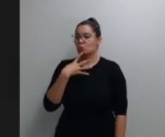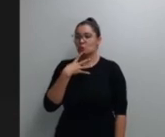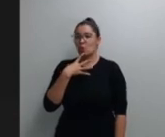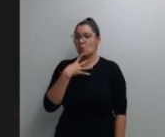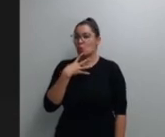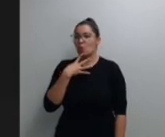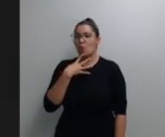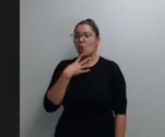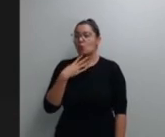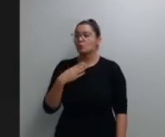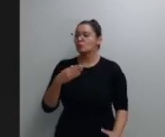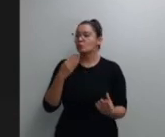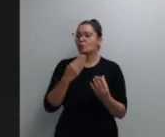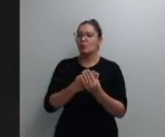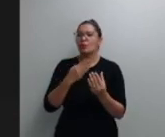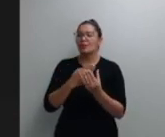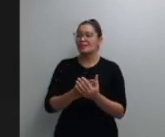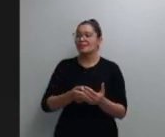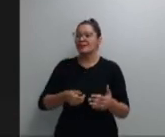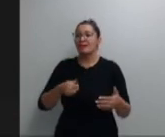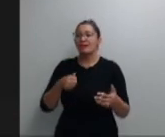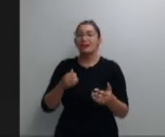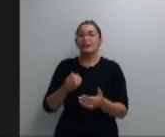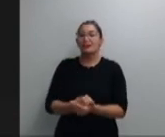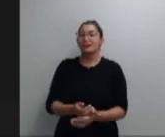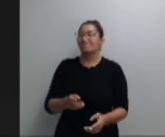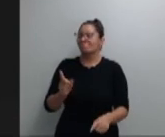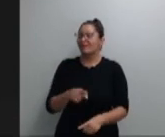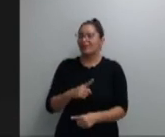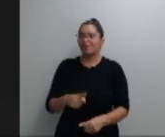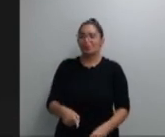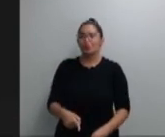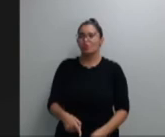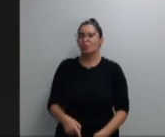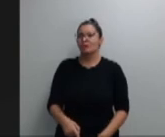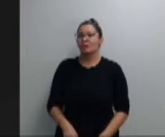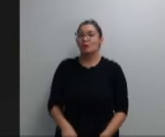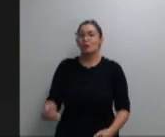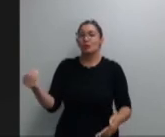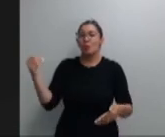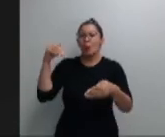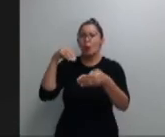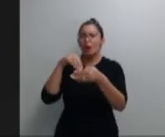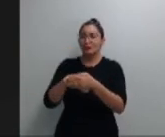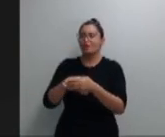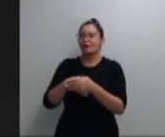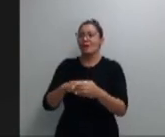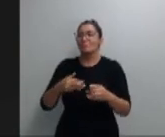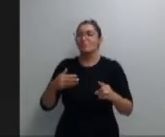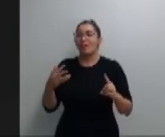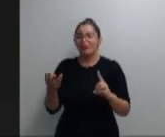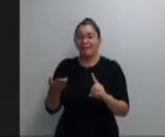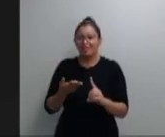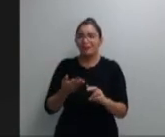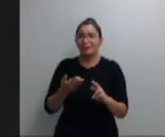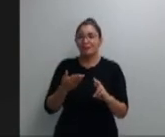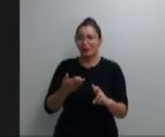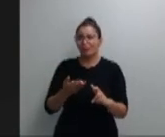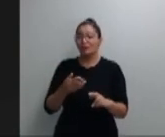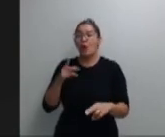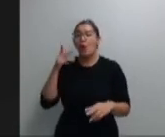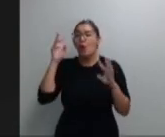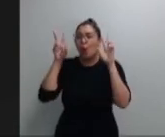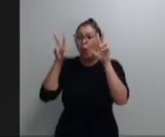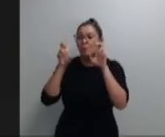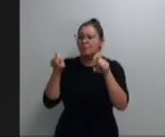indeferiu o pedido de sobreestamento nos termos do voto da relatora eu observo